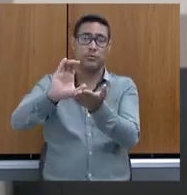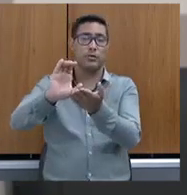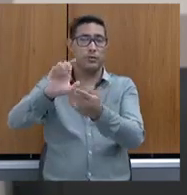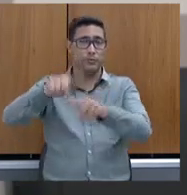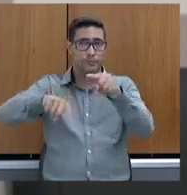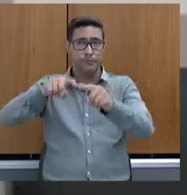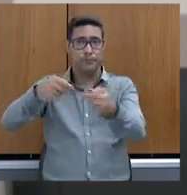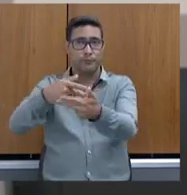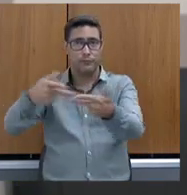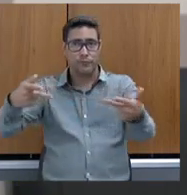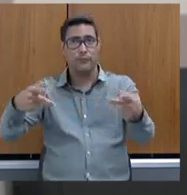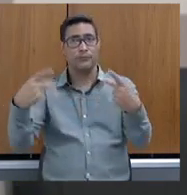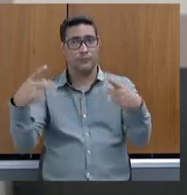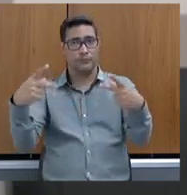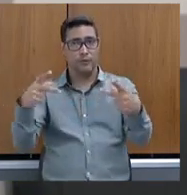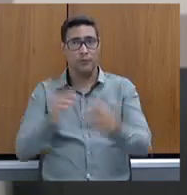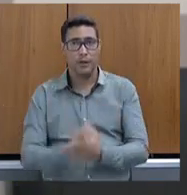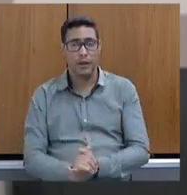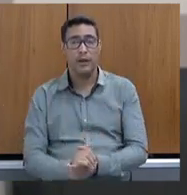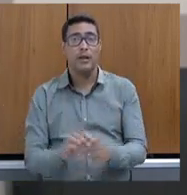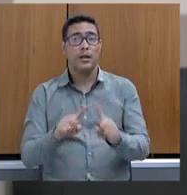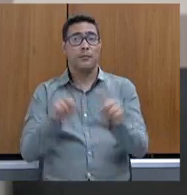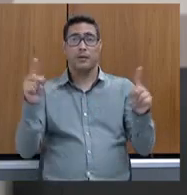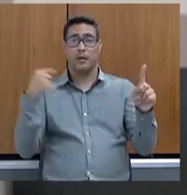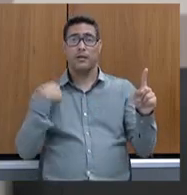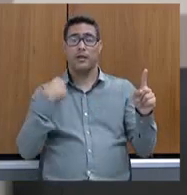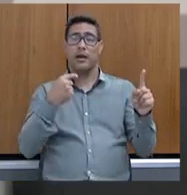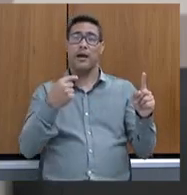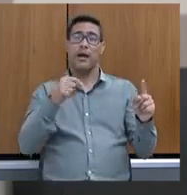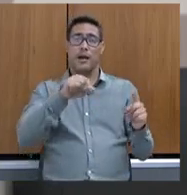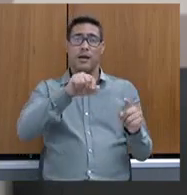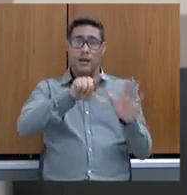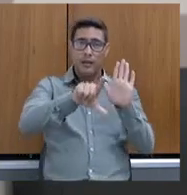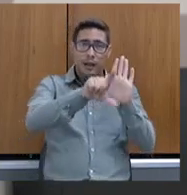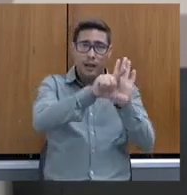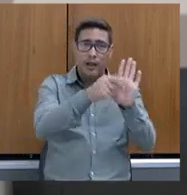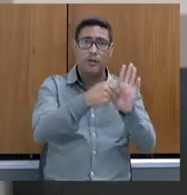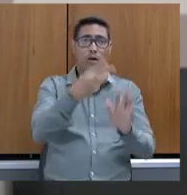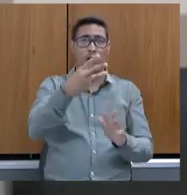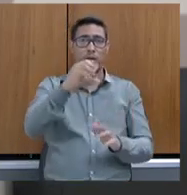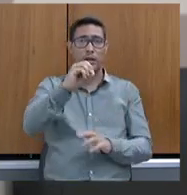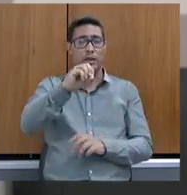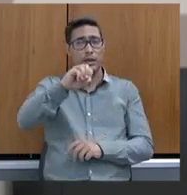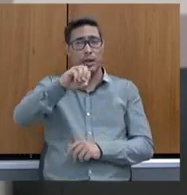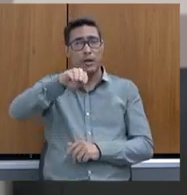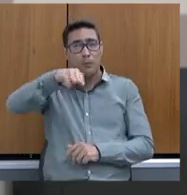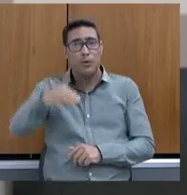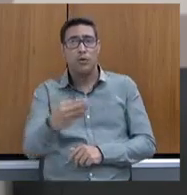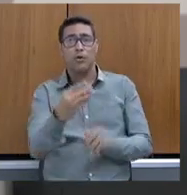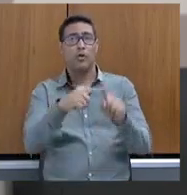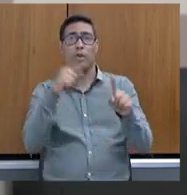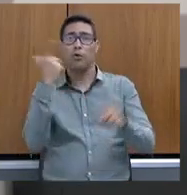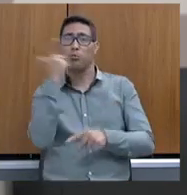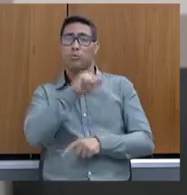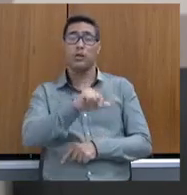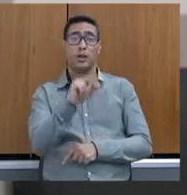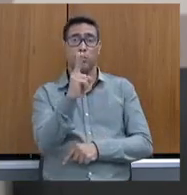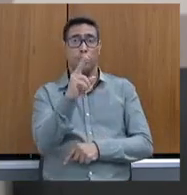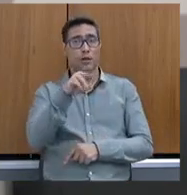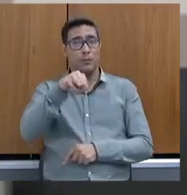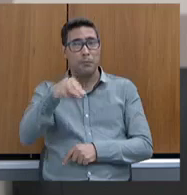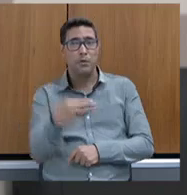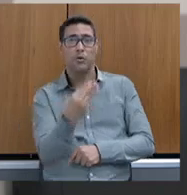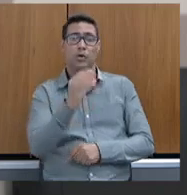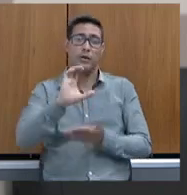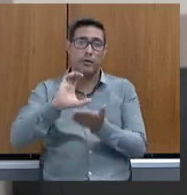nós na paz nem Nós deixamos na lei ald Blank 30 milhões e só conseguimos distribuir 2 milhões devido ao